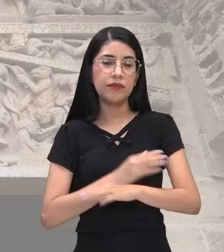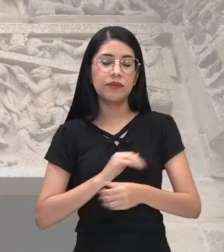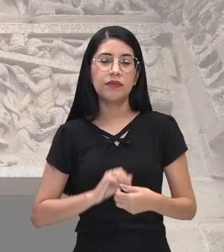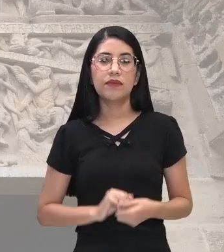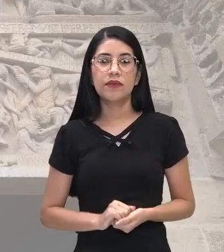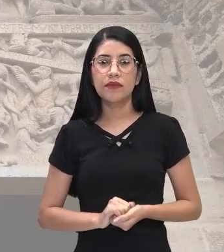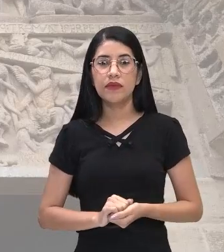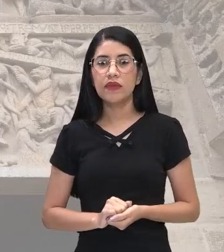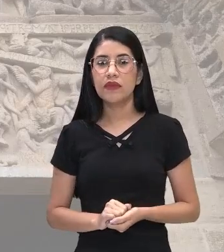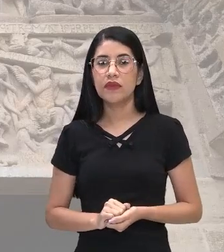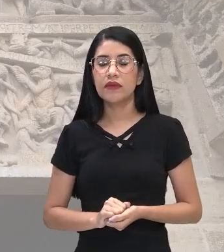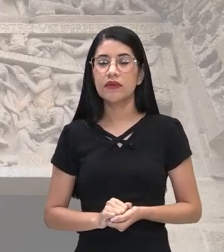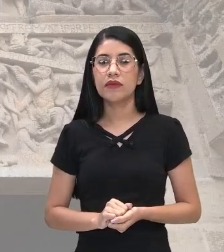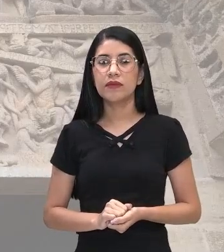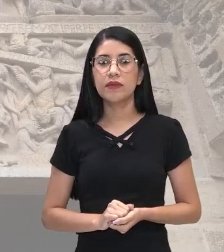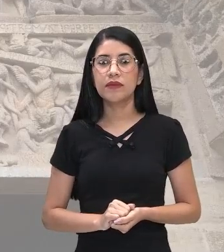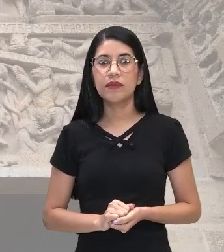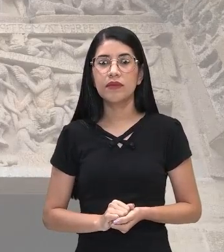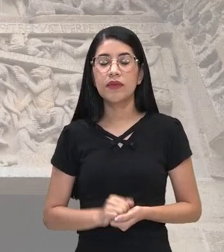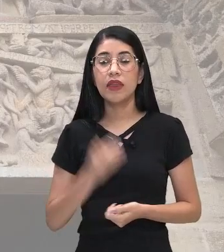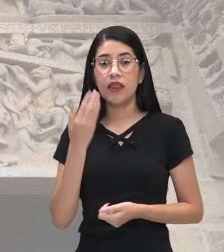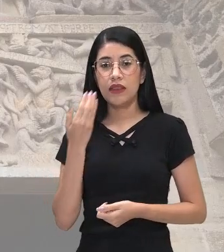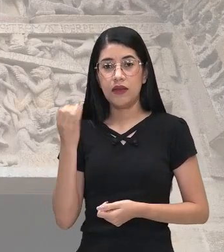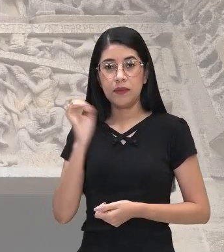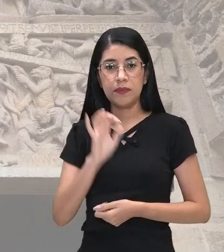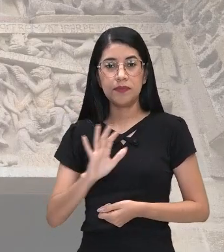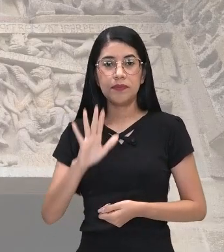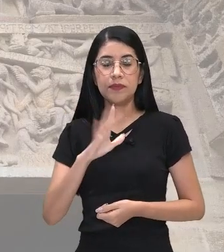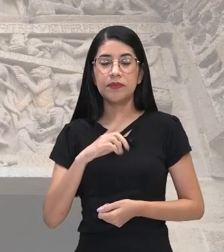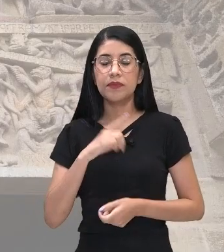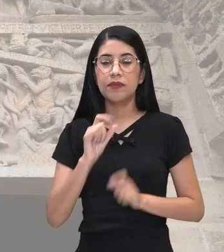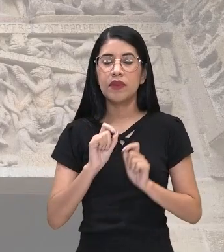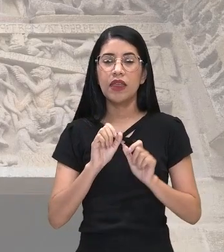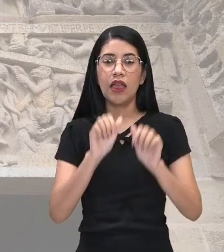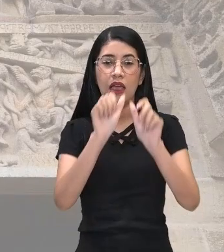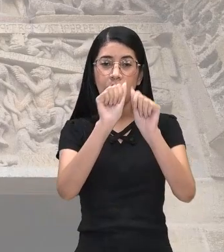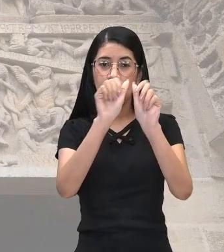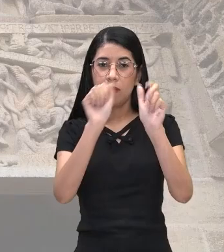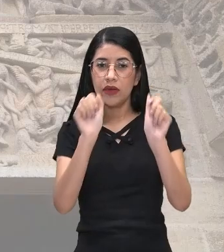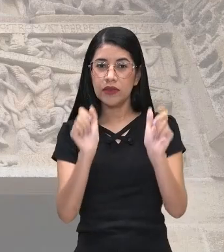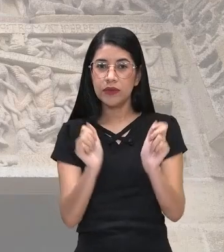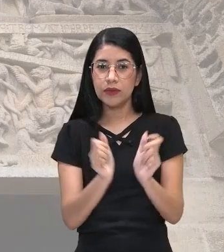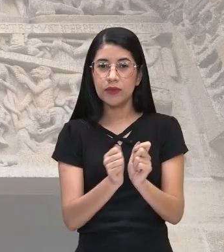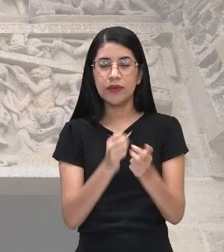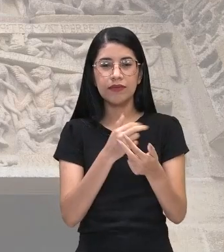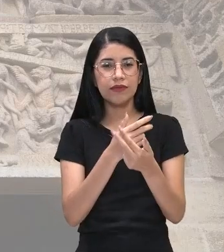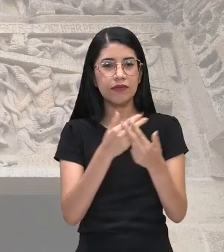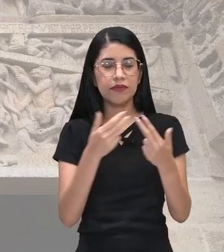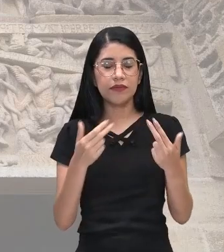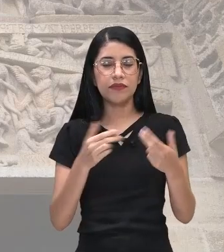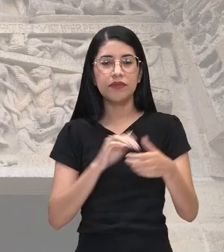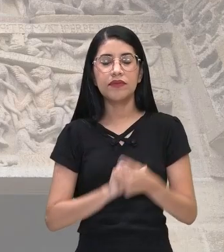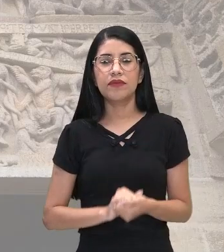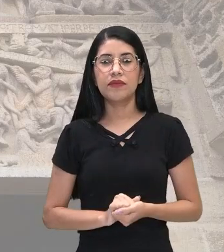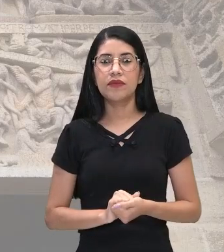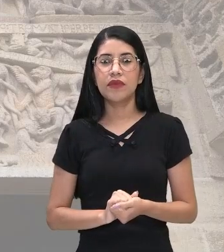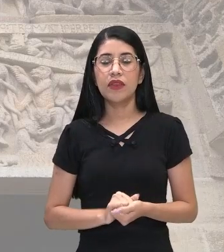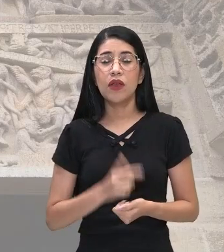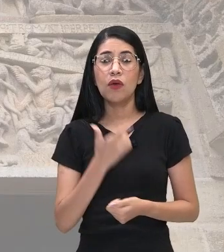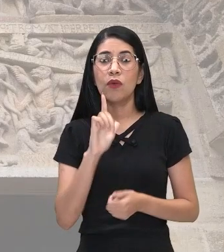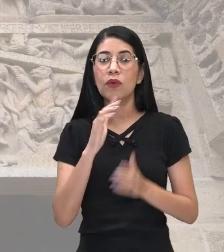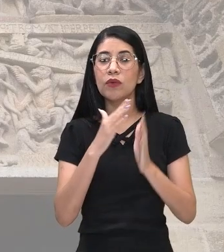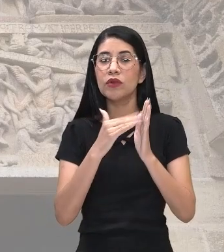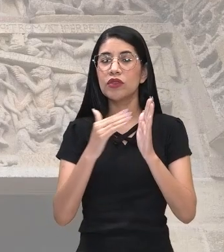Então, aqui nós temos a escultura. Agora nós vamos ver outro estilo, que é